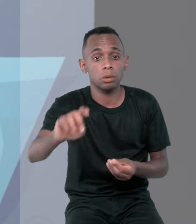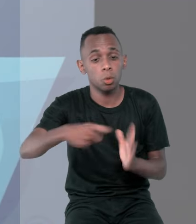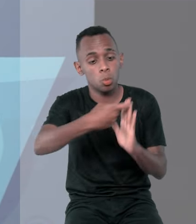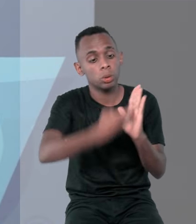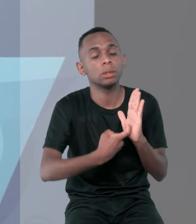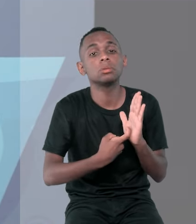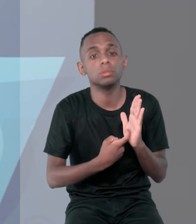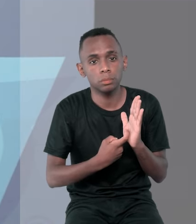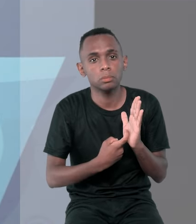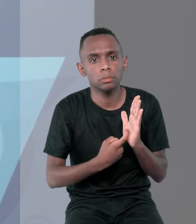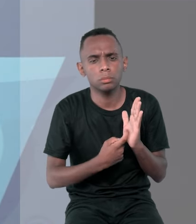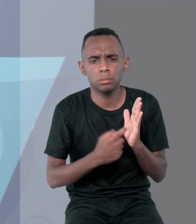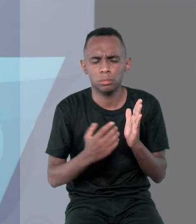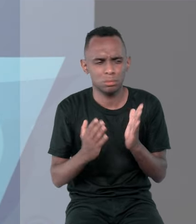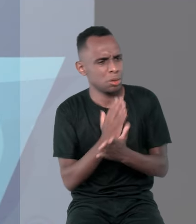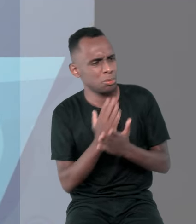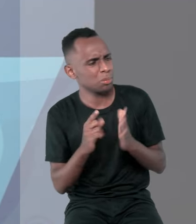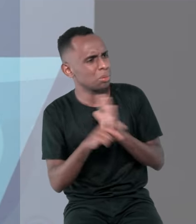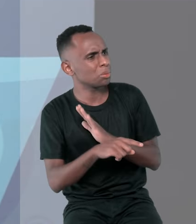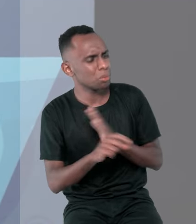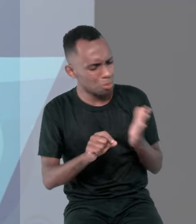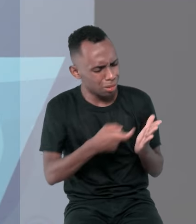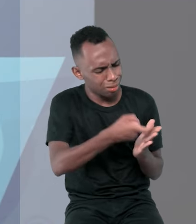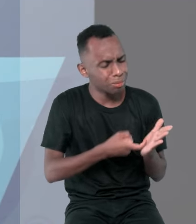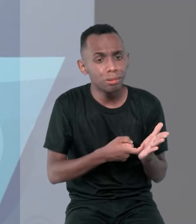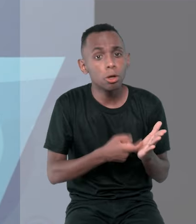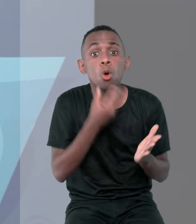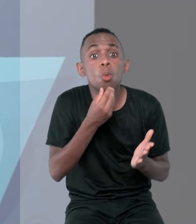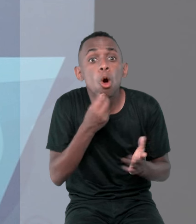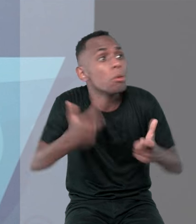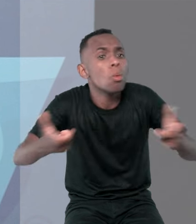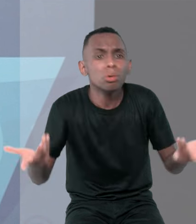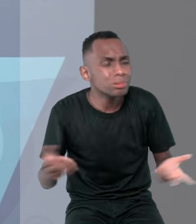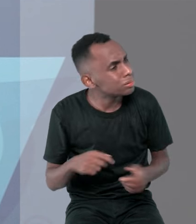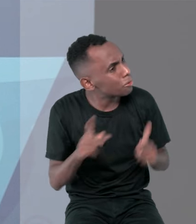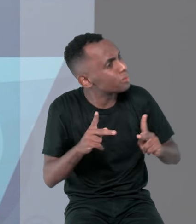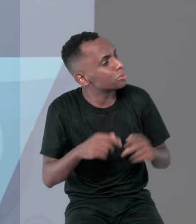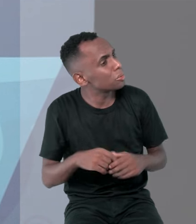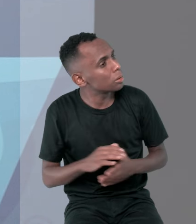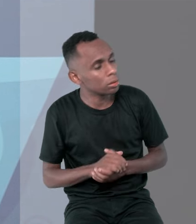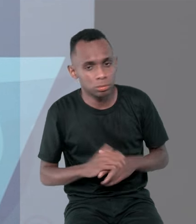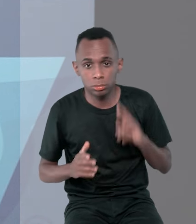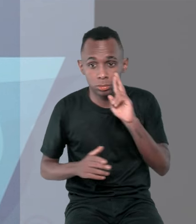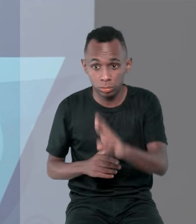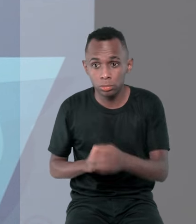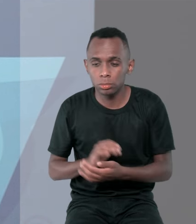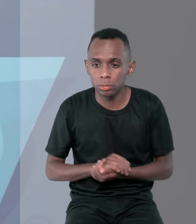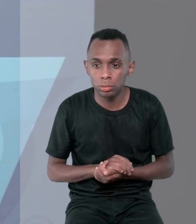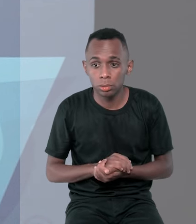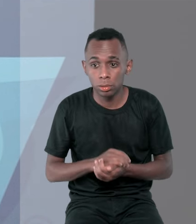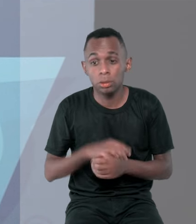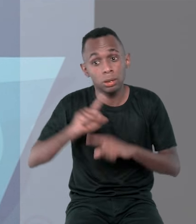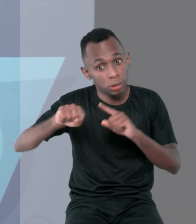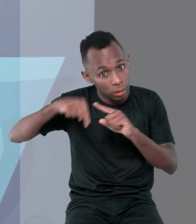texto. Alguns perguntaram: o que era aquilo? Cadê o cara, professor? Você respondeu que dali